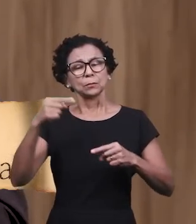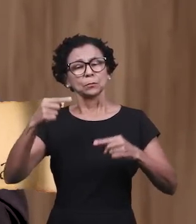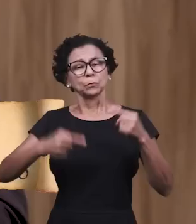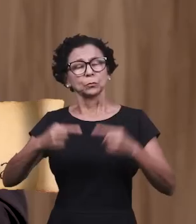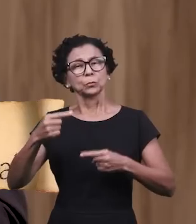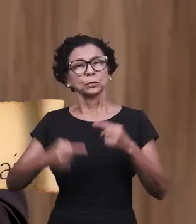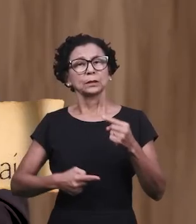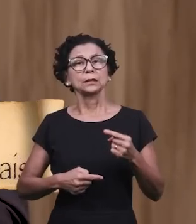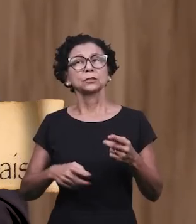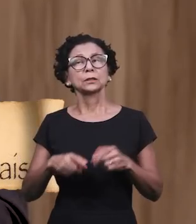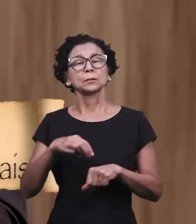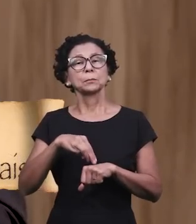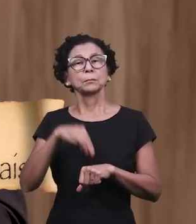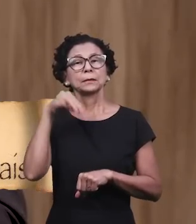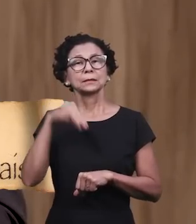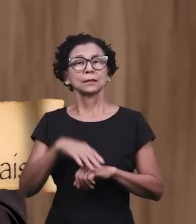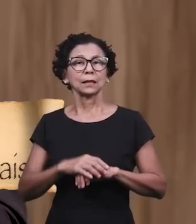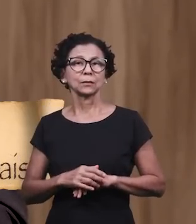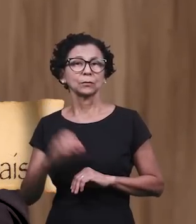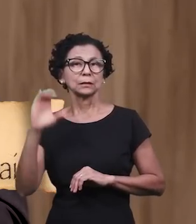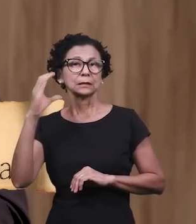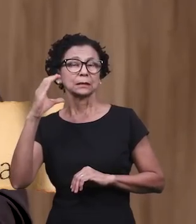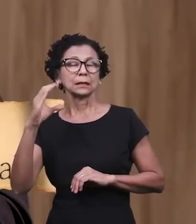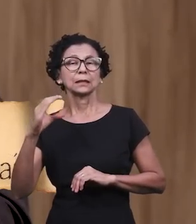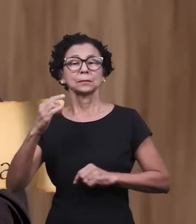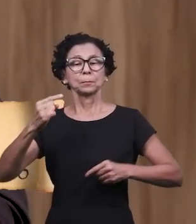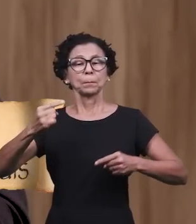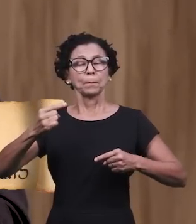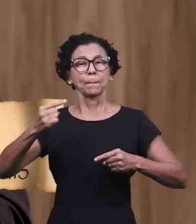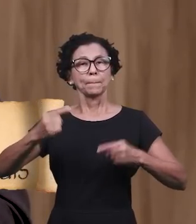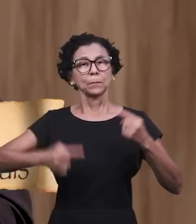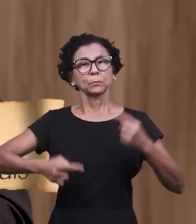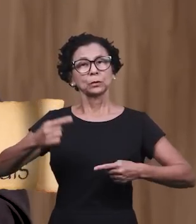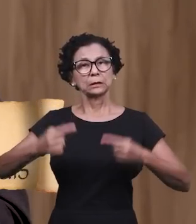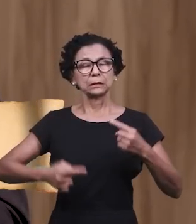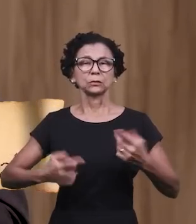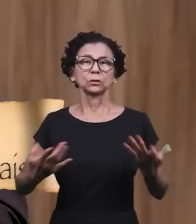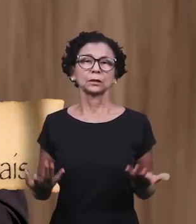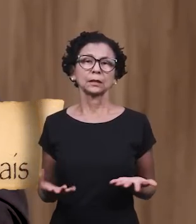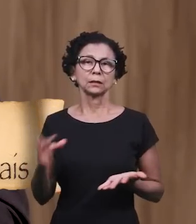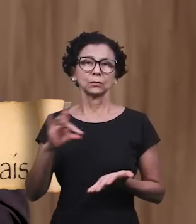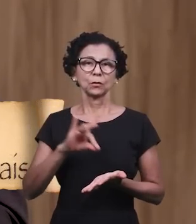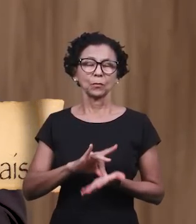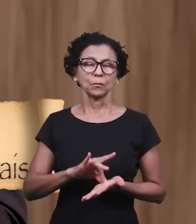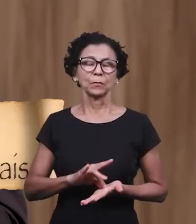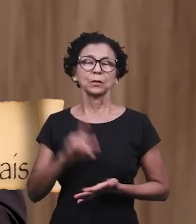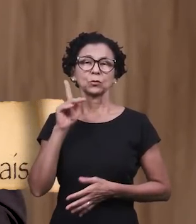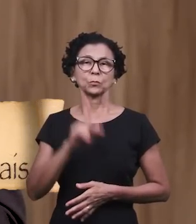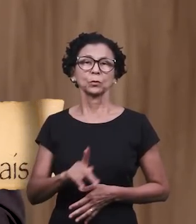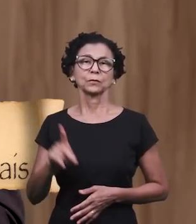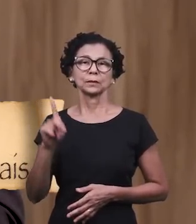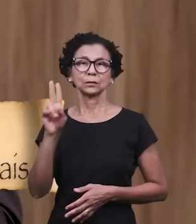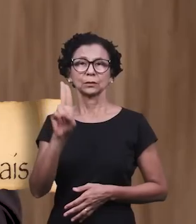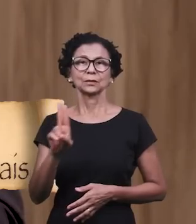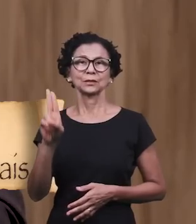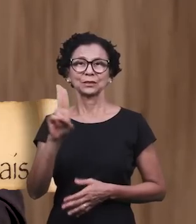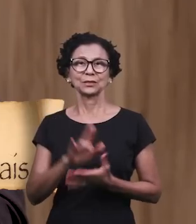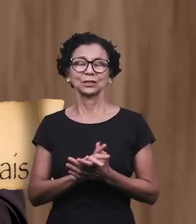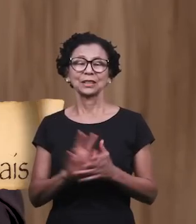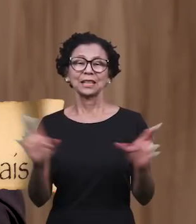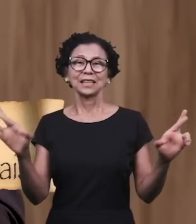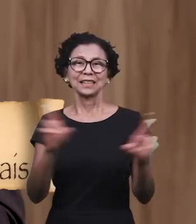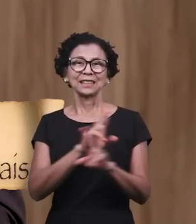de todos os assuntos bíblicos. Mas, depois que dava aula de Israel, alguém chegava